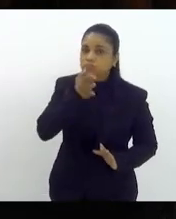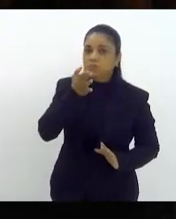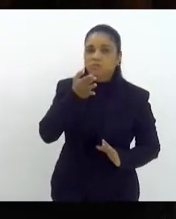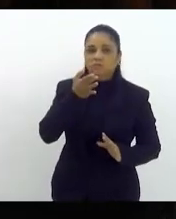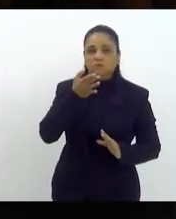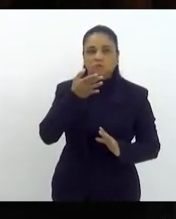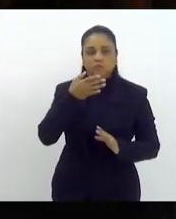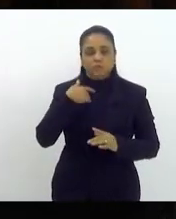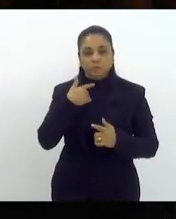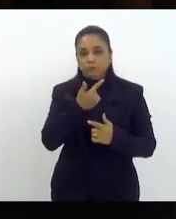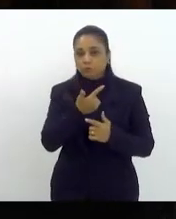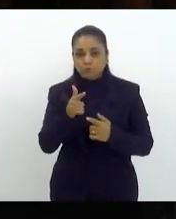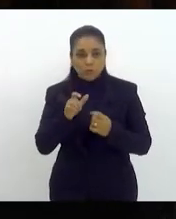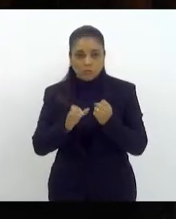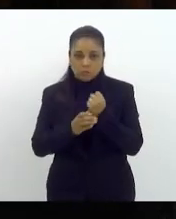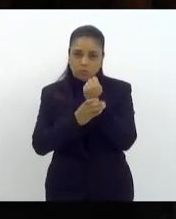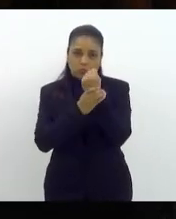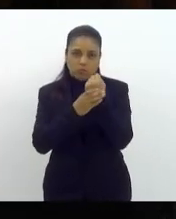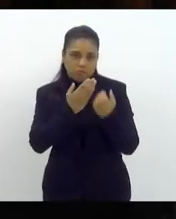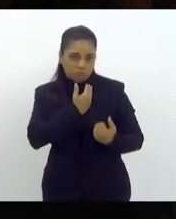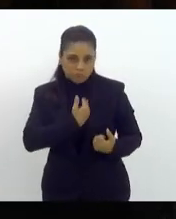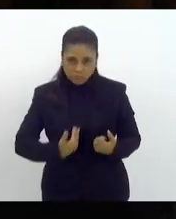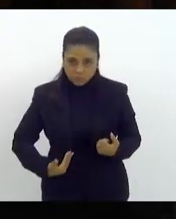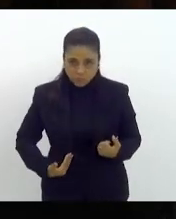Estamos vendo pessoas